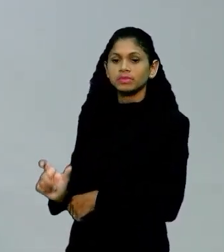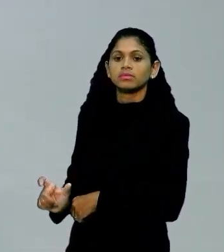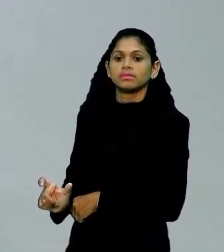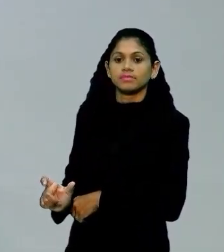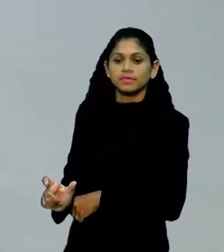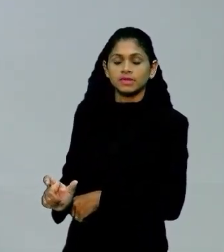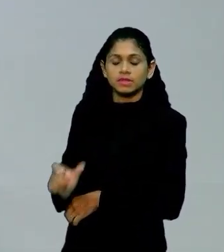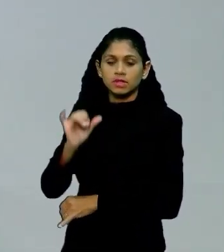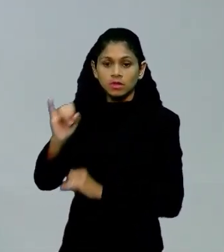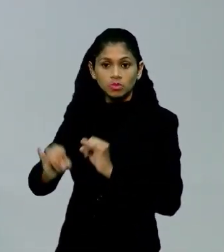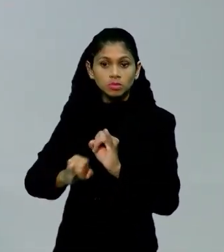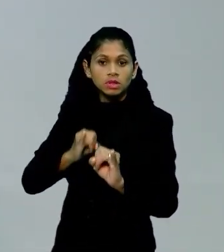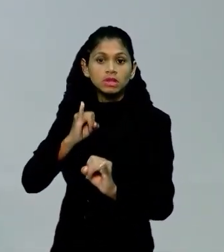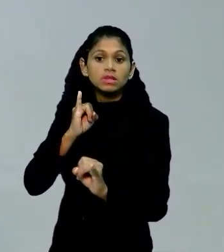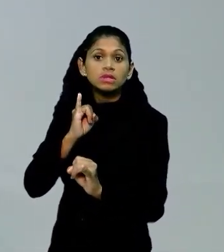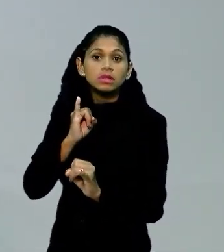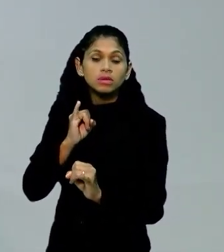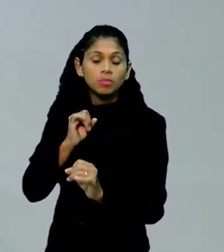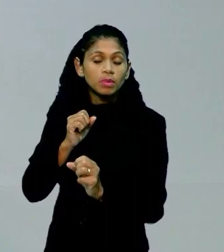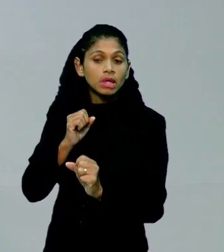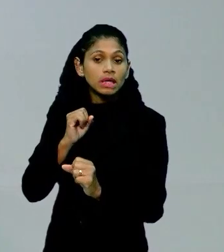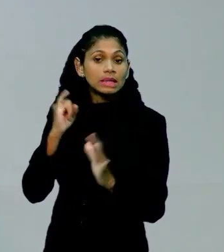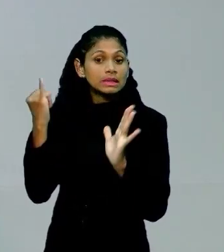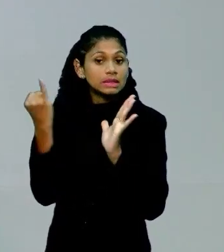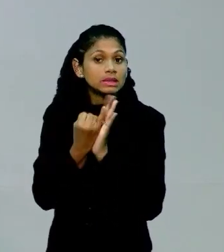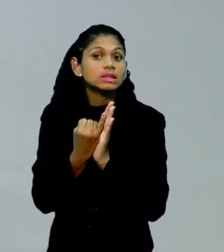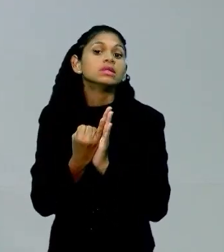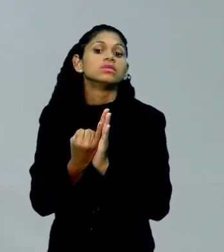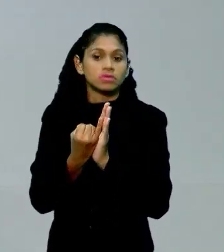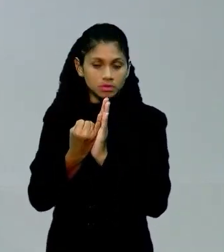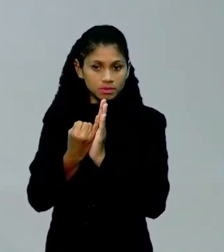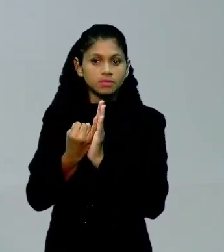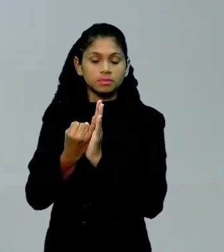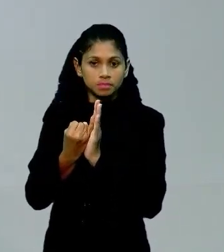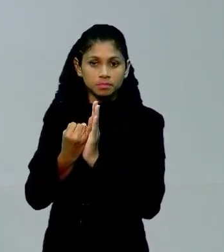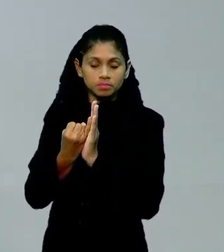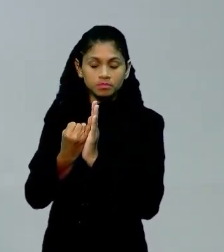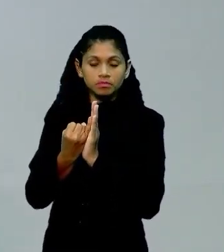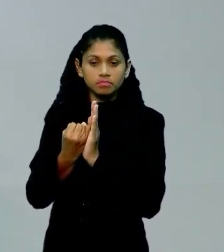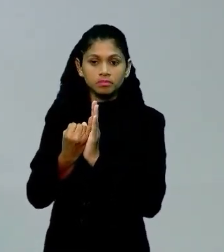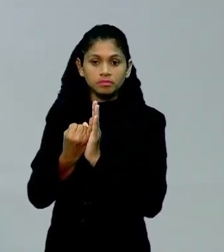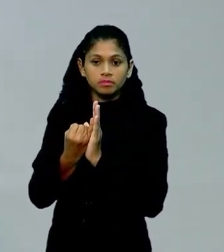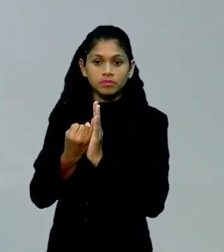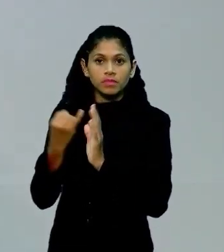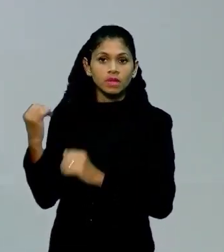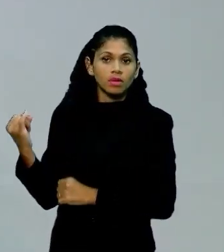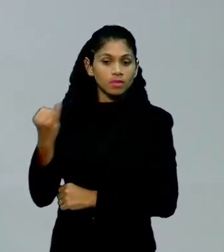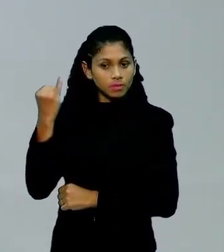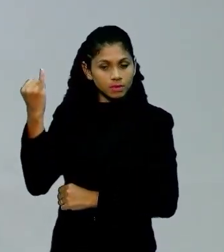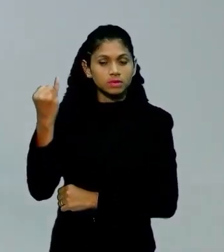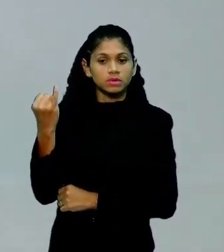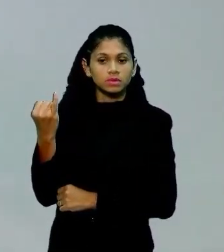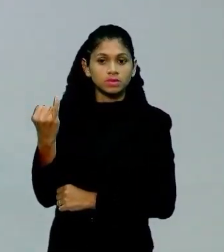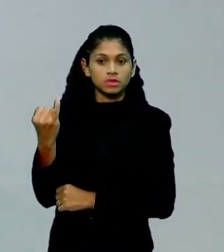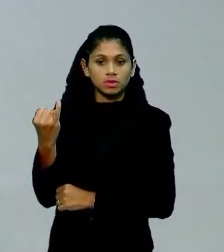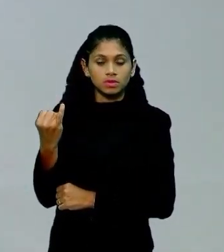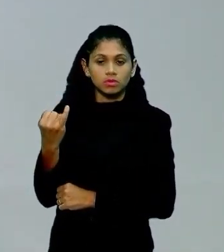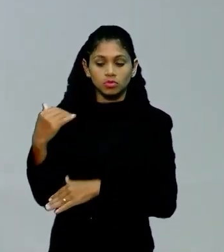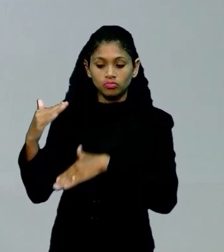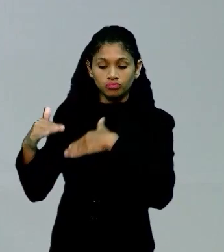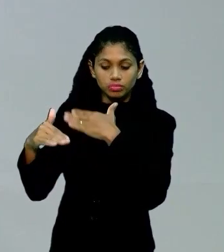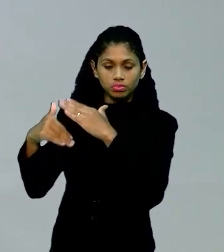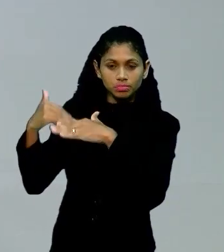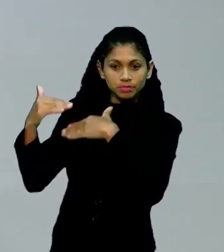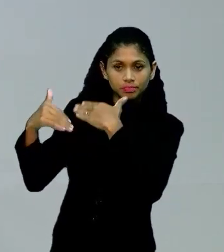identidade e essa identidade vai ser aquilo que vai lhe definir ou não porque você você pode construir isso ao